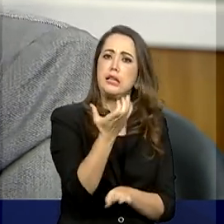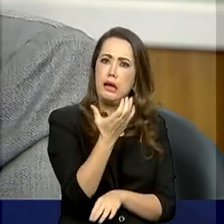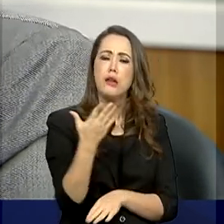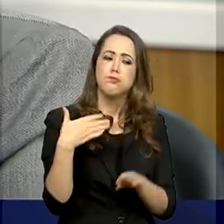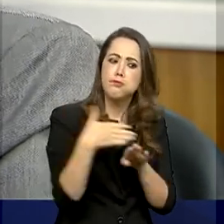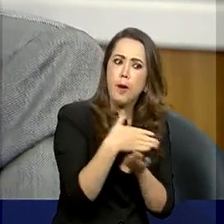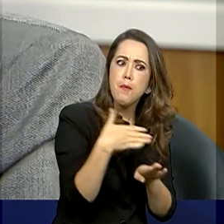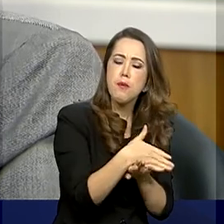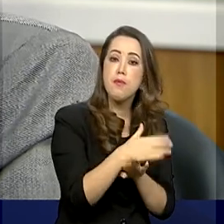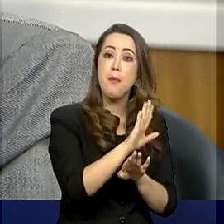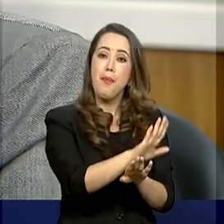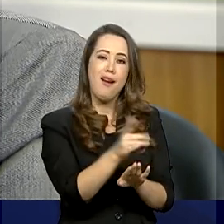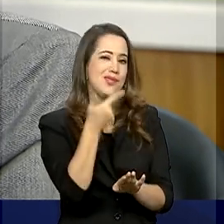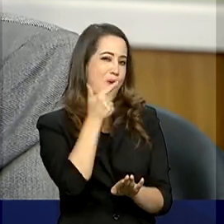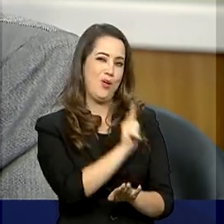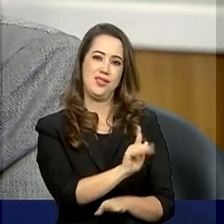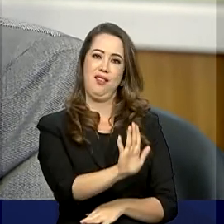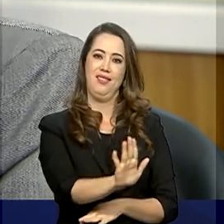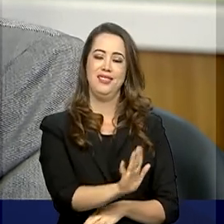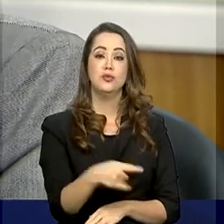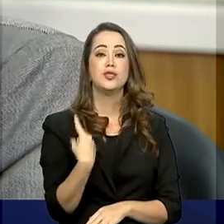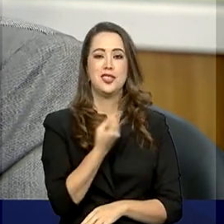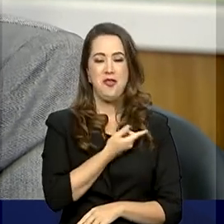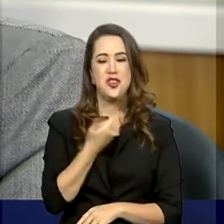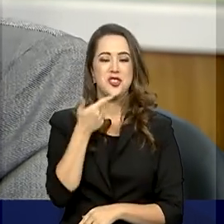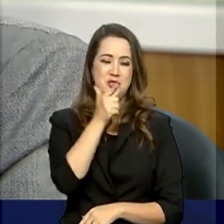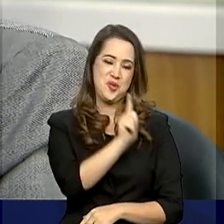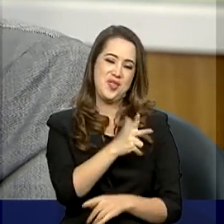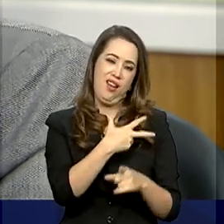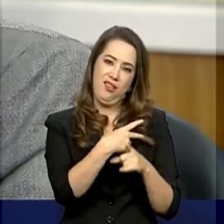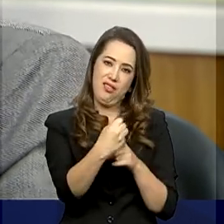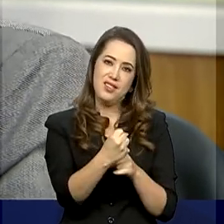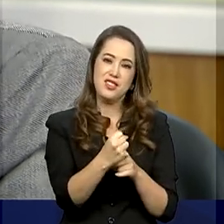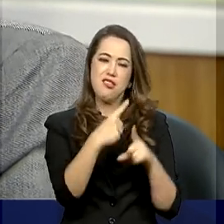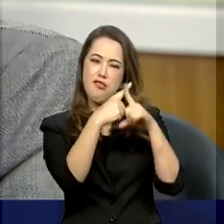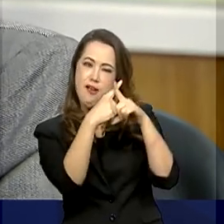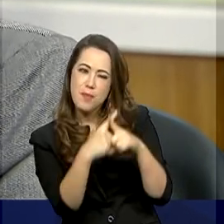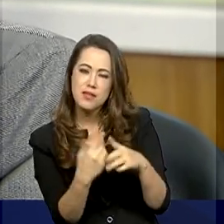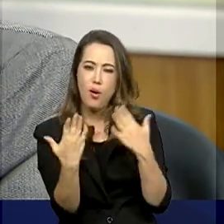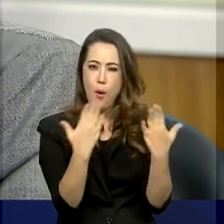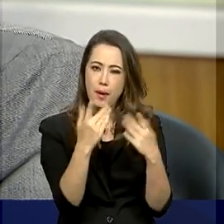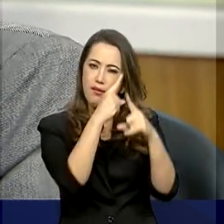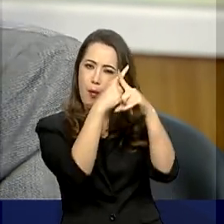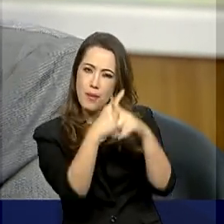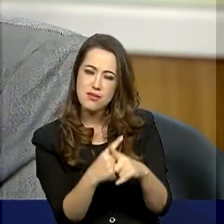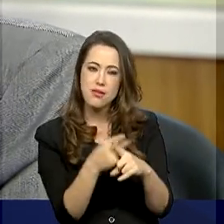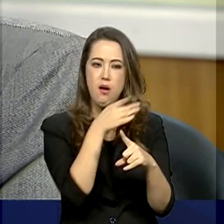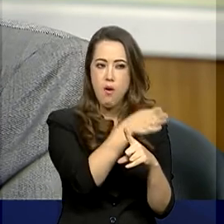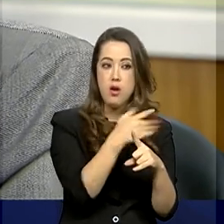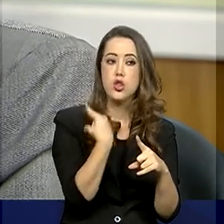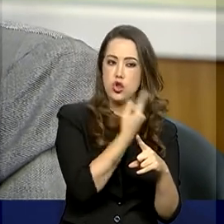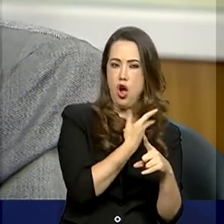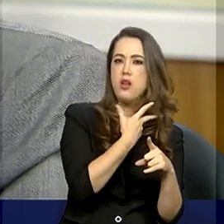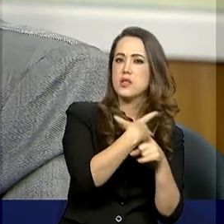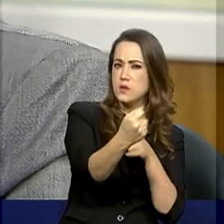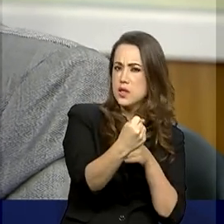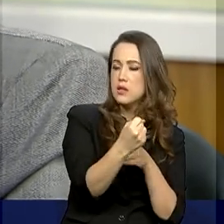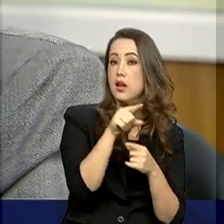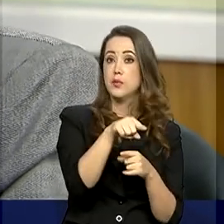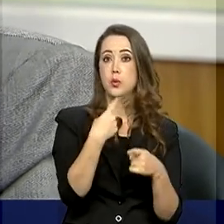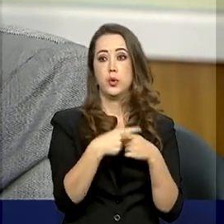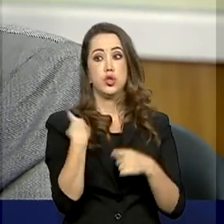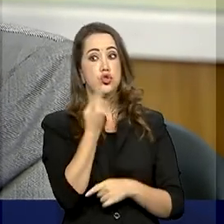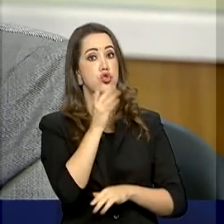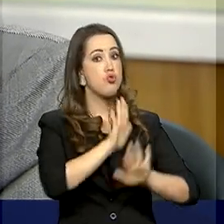imagina então por enquanto só estamos ganhando essa competição entre aspas que é praticamente uma guerra e nós temos um